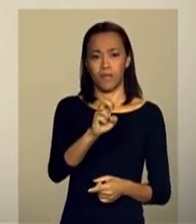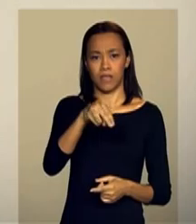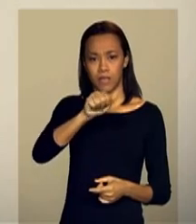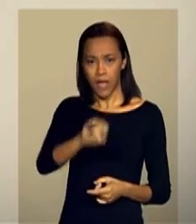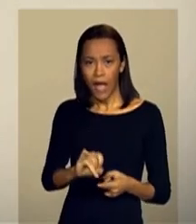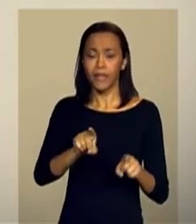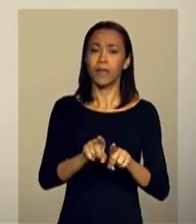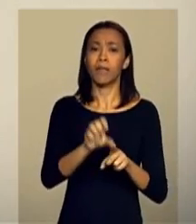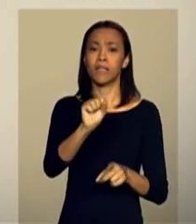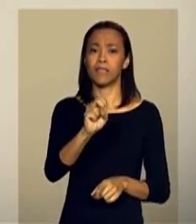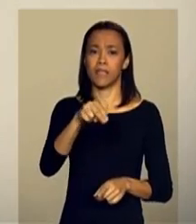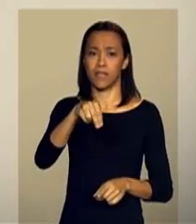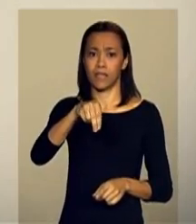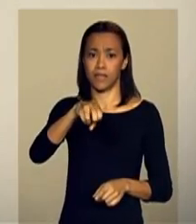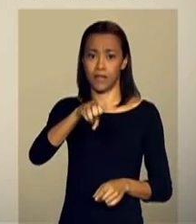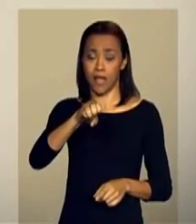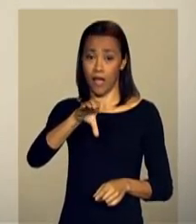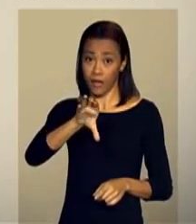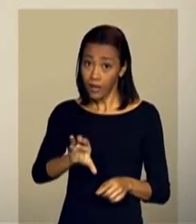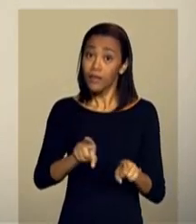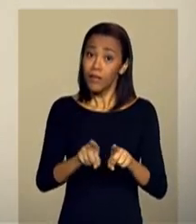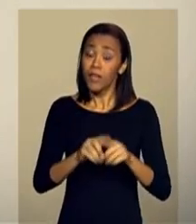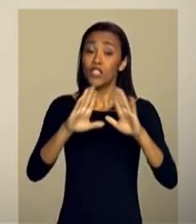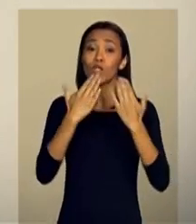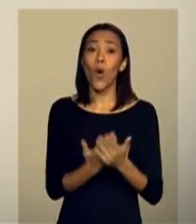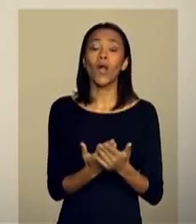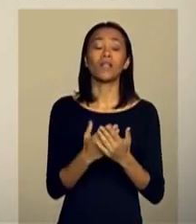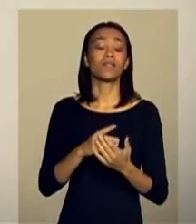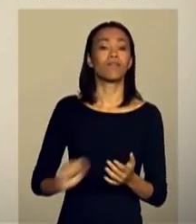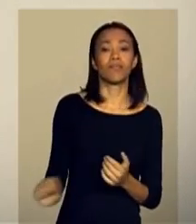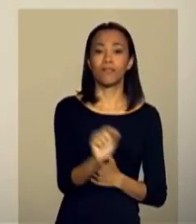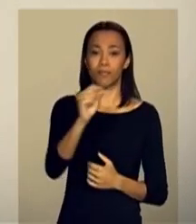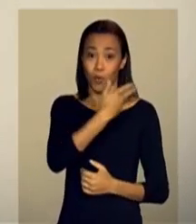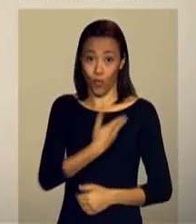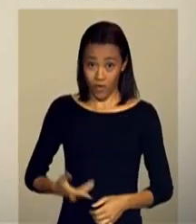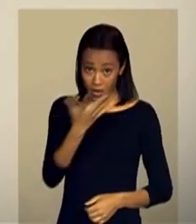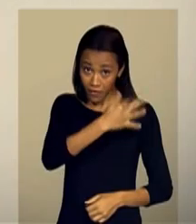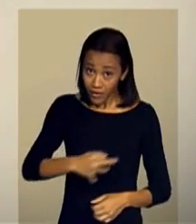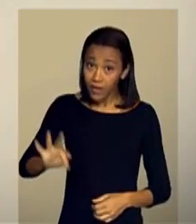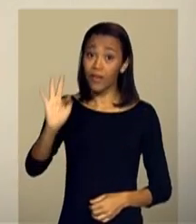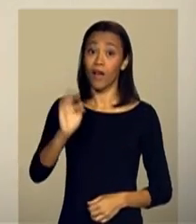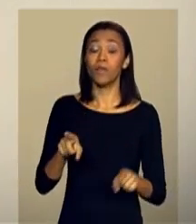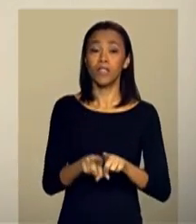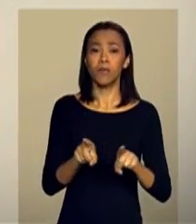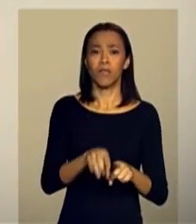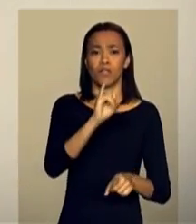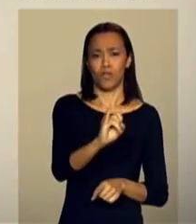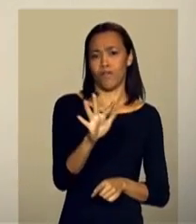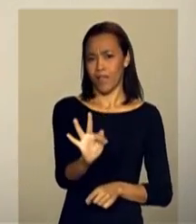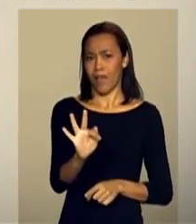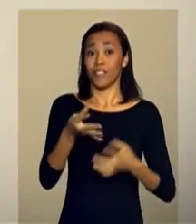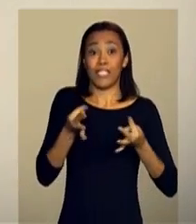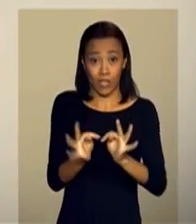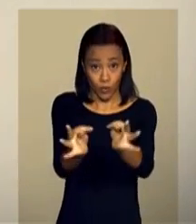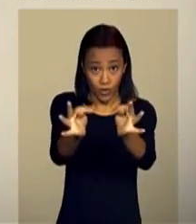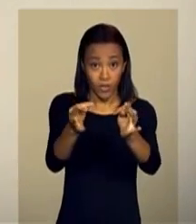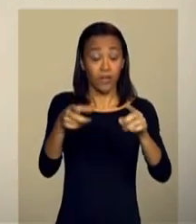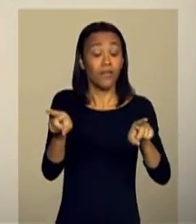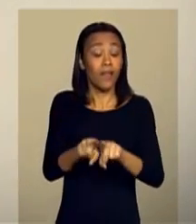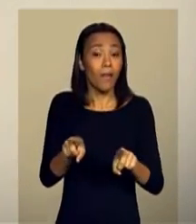Senac, mas também por escolas técnicas do governo federal e os institutos federais de tecnologia. e